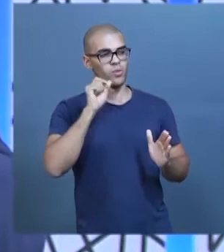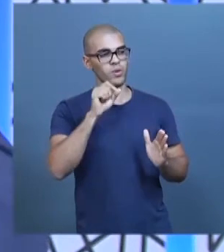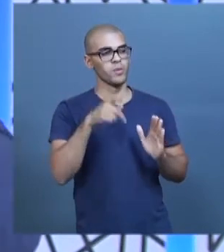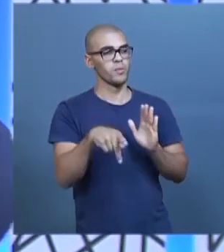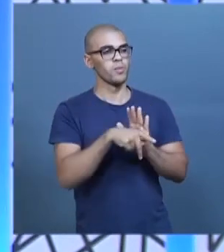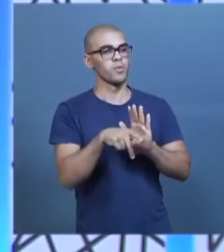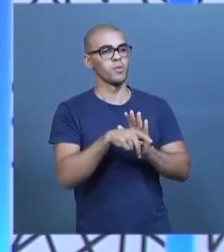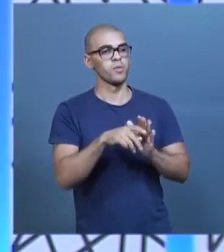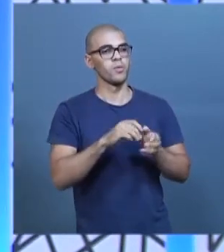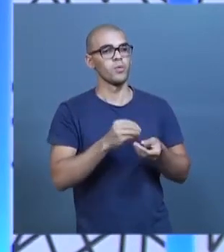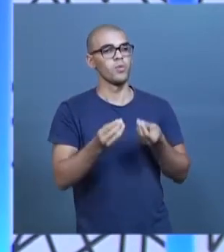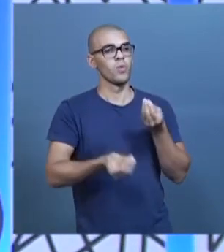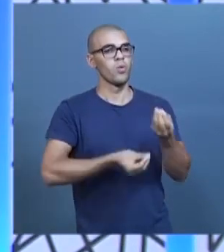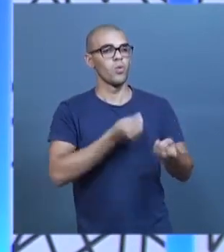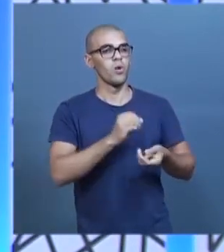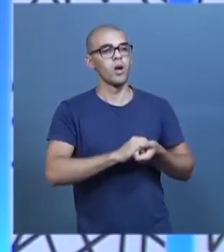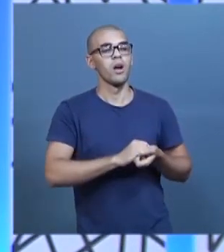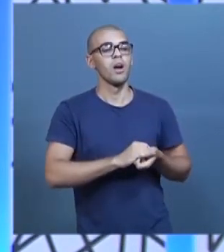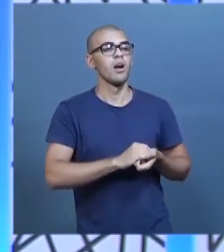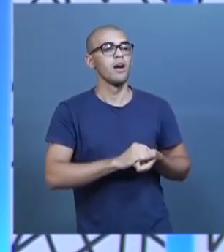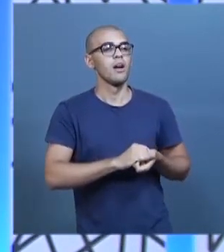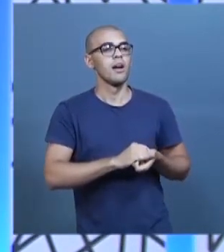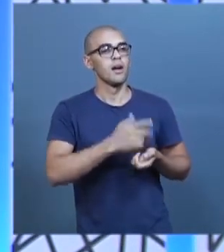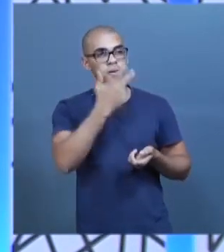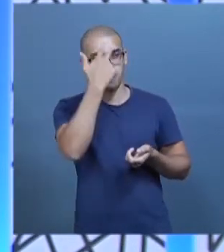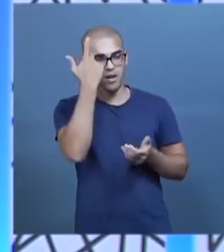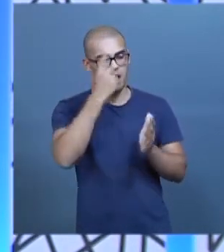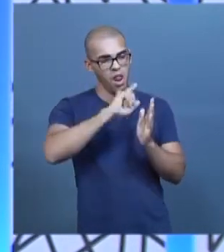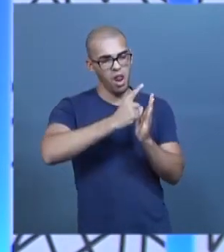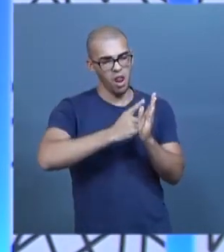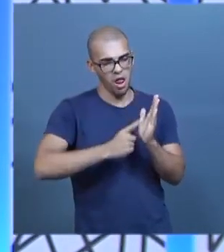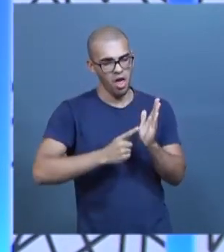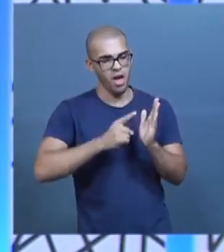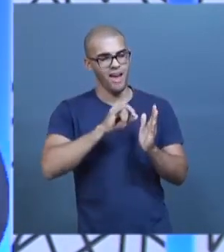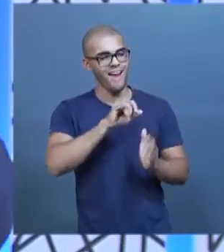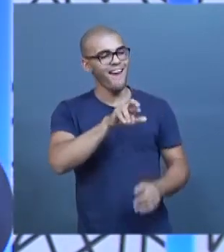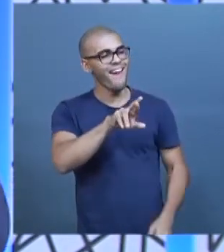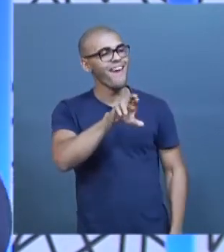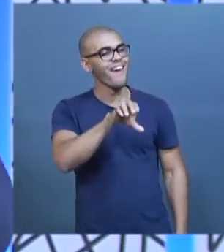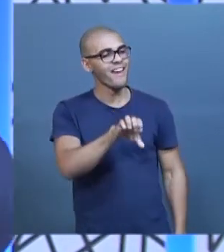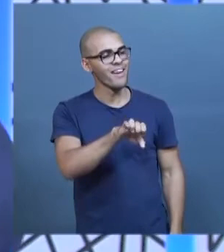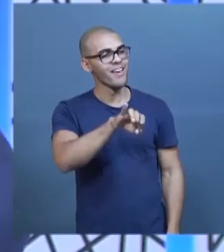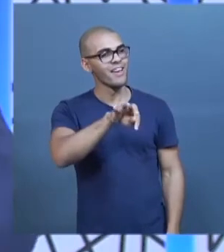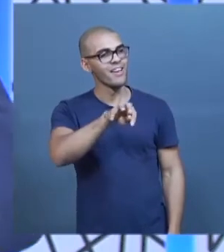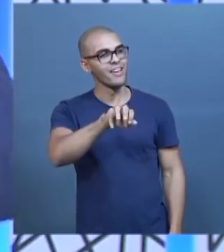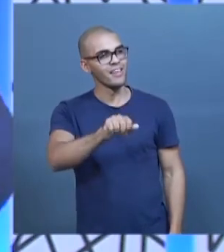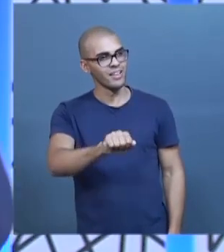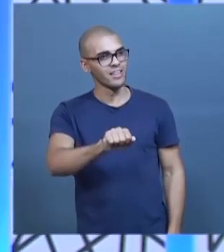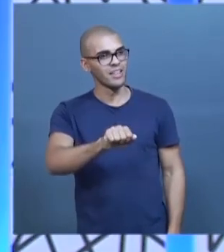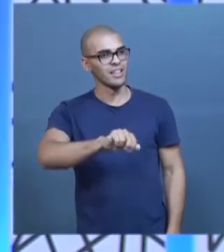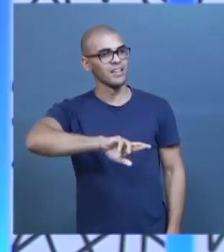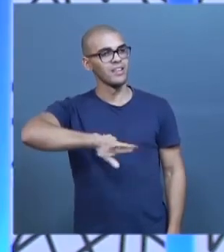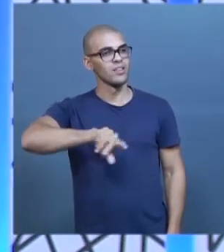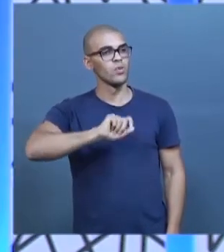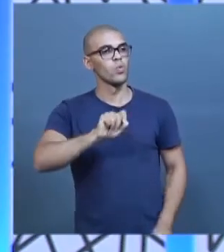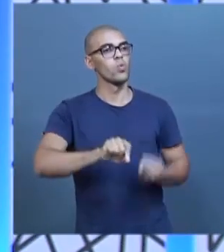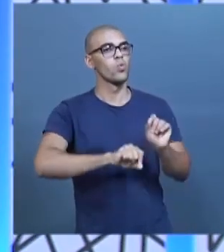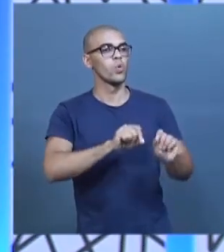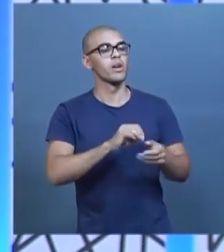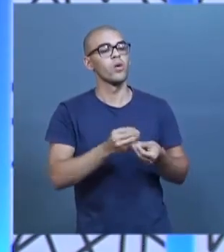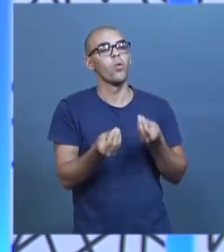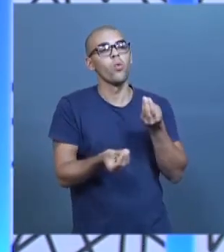para poder prover os governos para entregar as prestações estatais, não seja o modo como essas receitas são